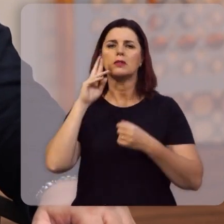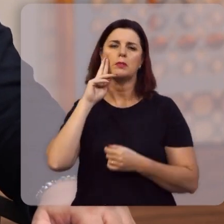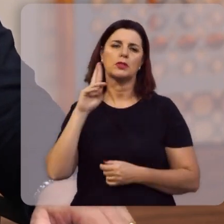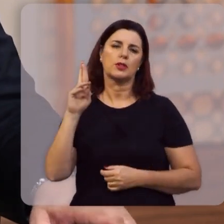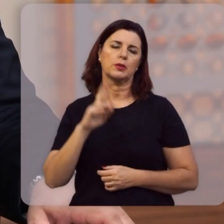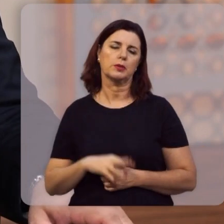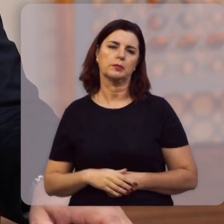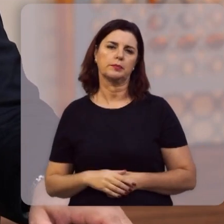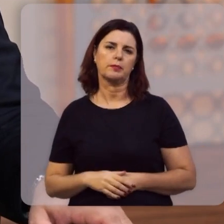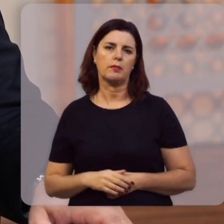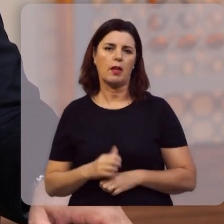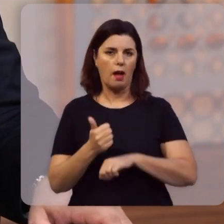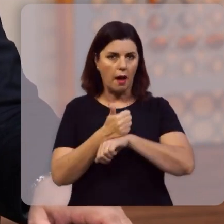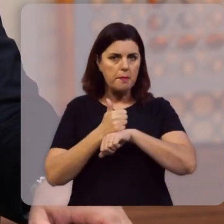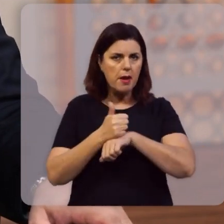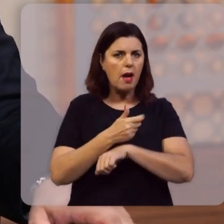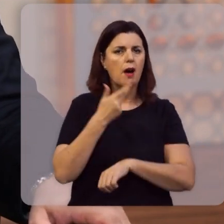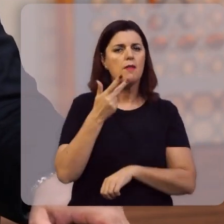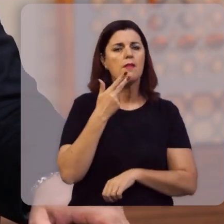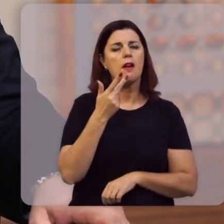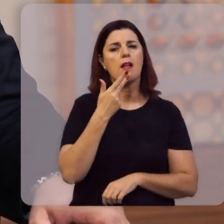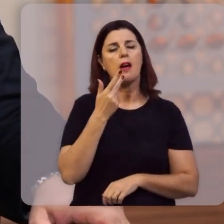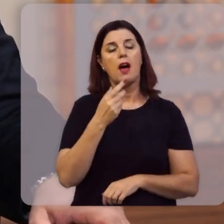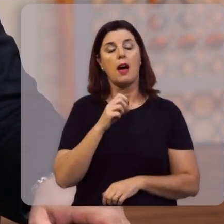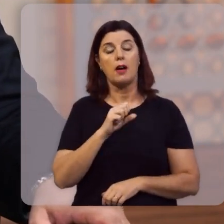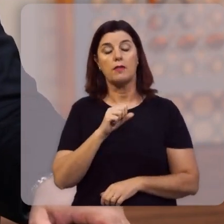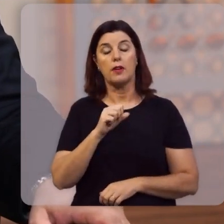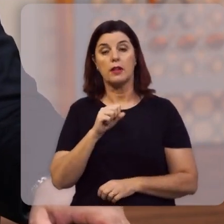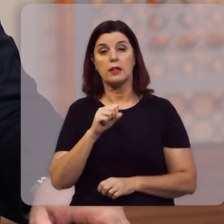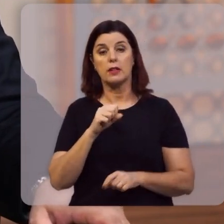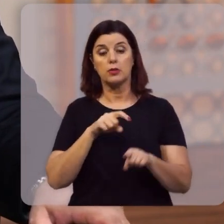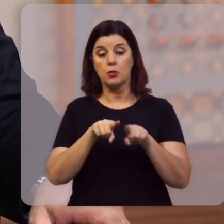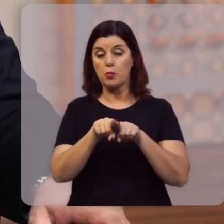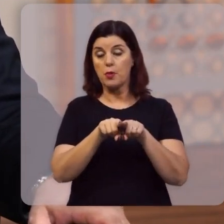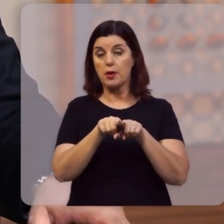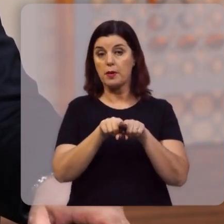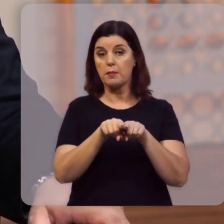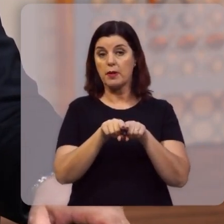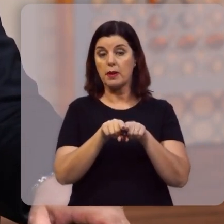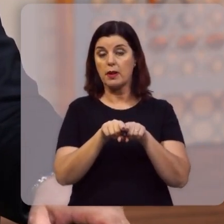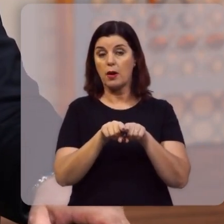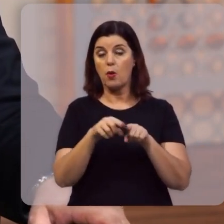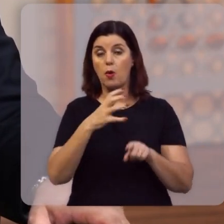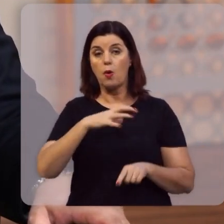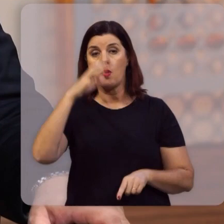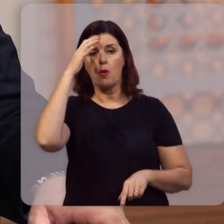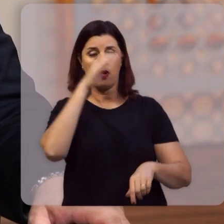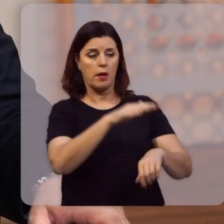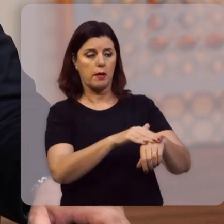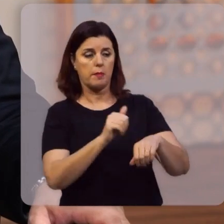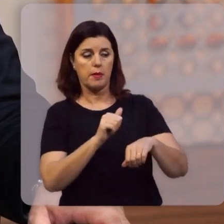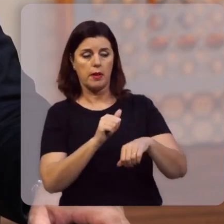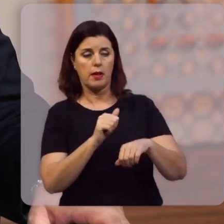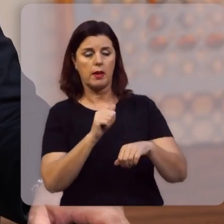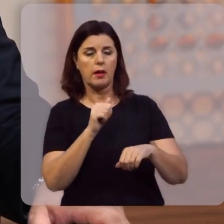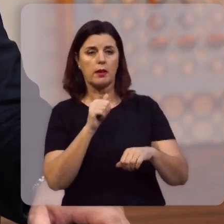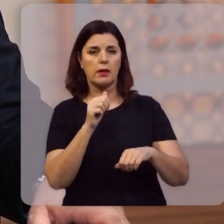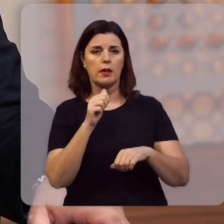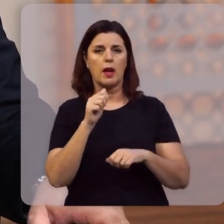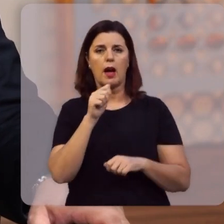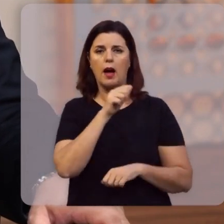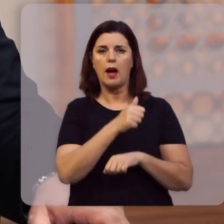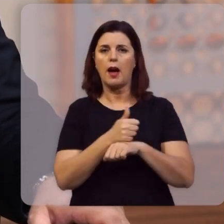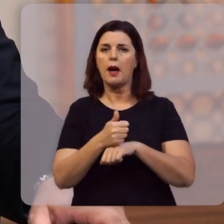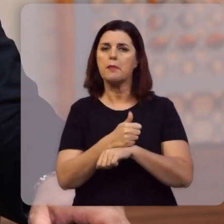Senhor. É Abraão dizendo no Antigo Testamento que Sara é só sua irmã e de repente o rei pega Abraão acariciando Sara ou